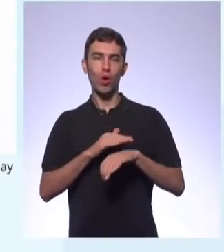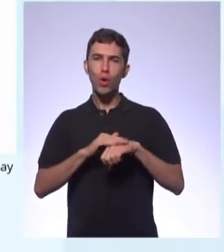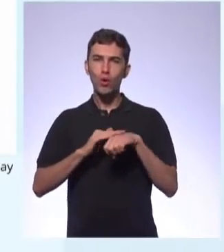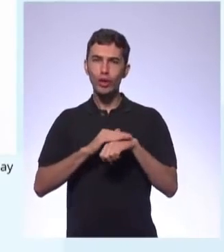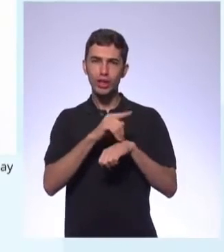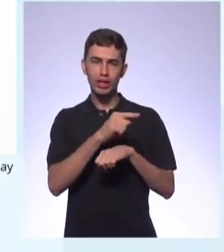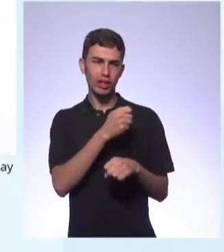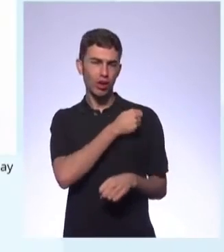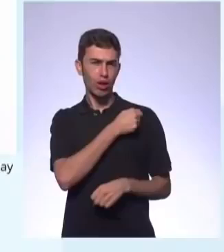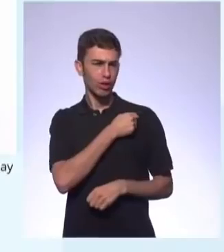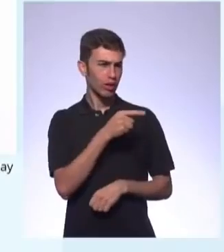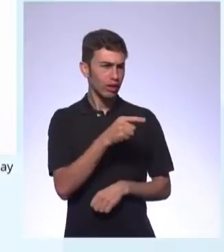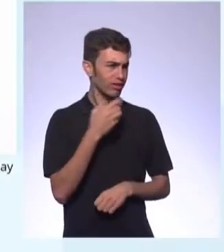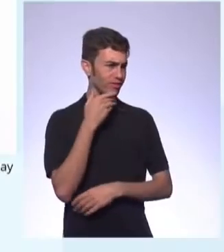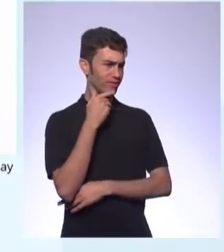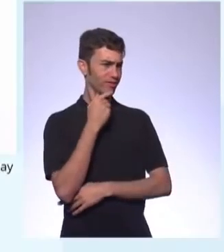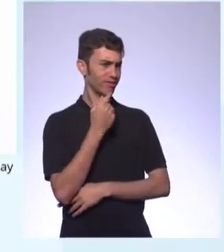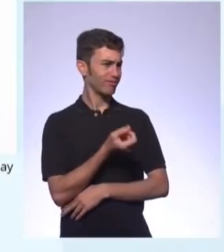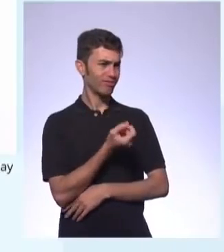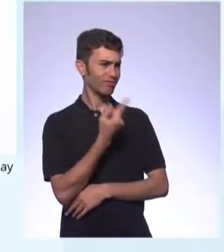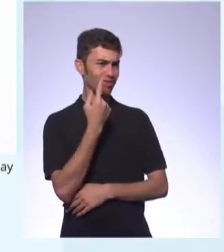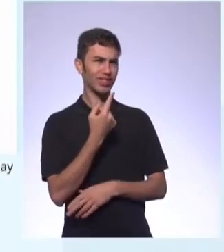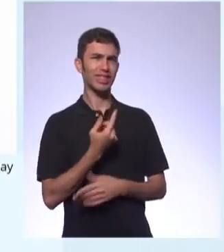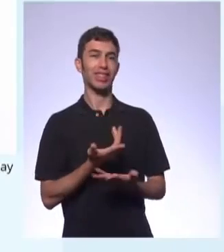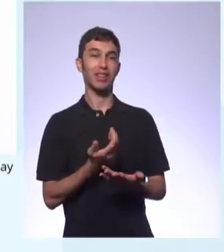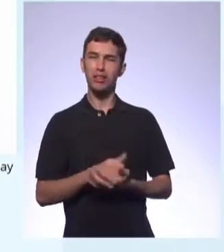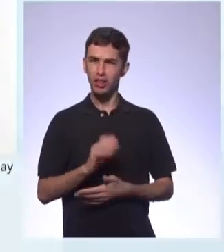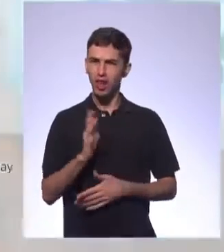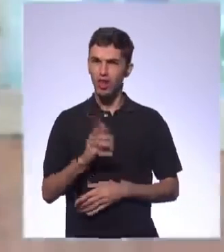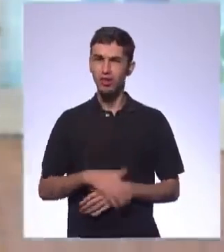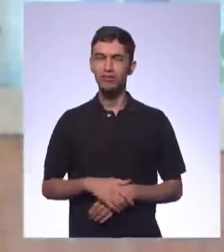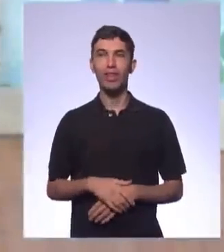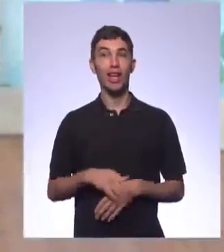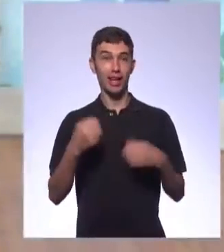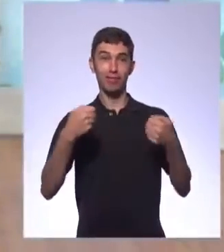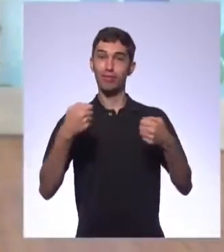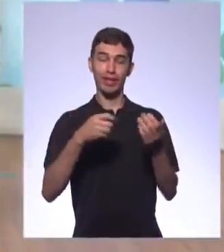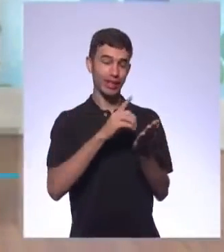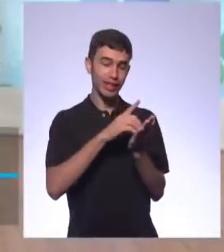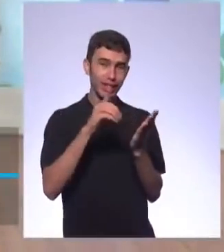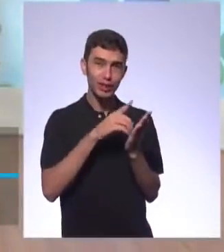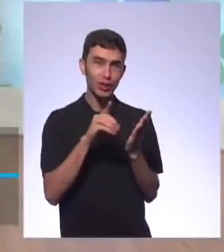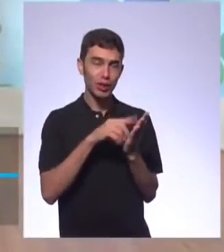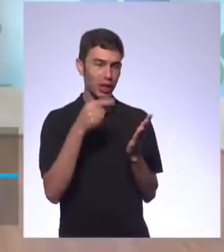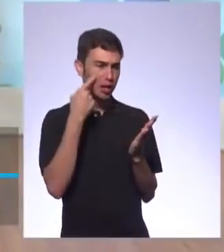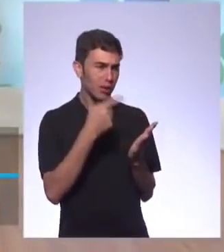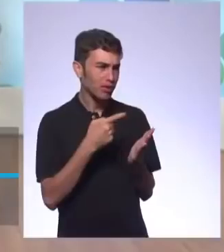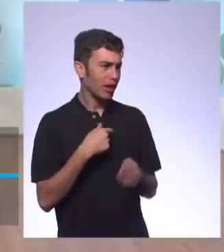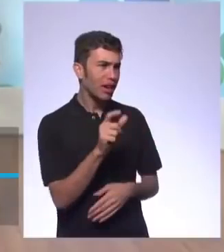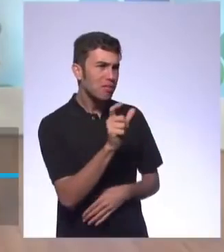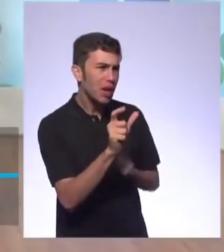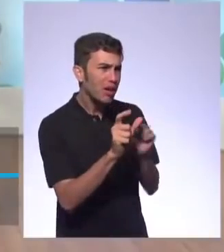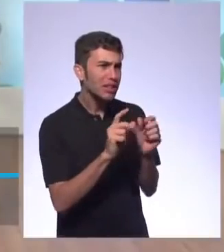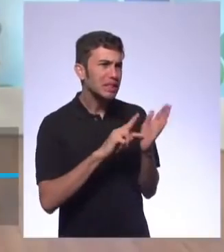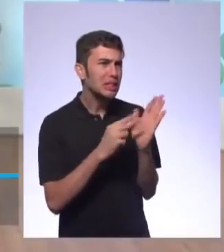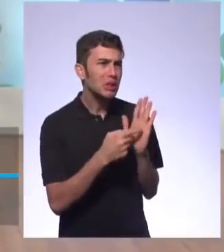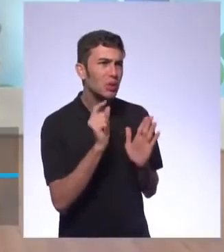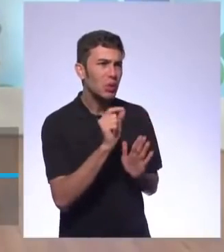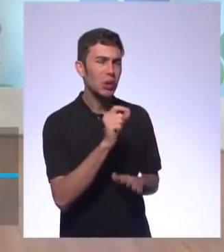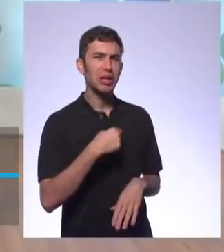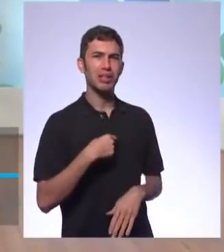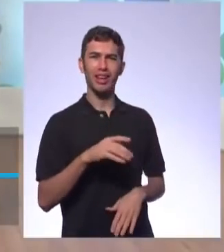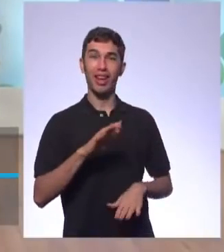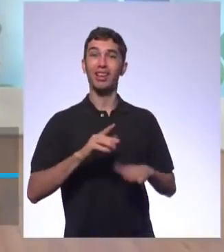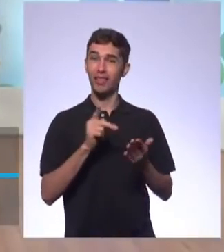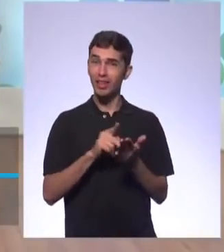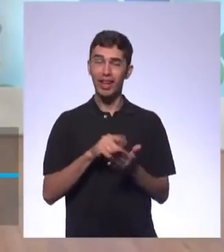que você não fazia sentido? Não, tem que ter até dicionário para explicar o que aquela palavra significa, porque tem hora que, juro, eu